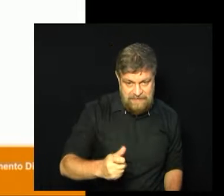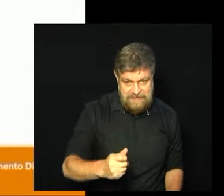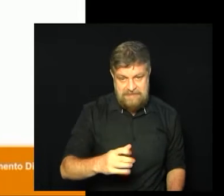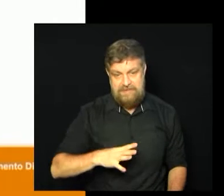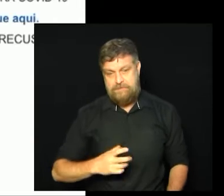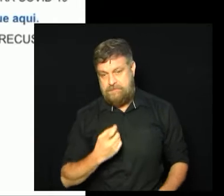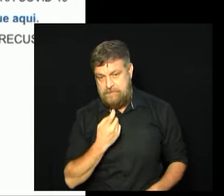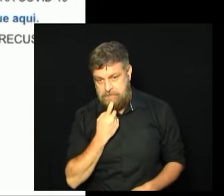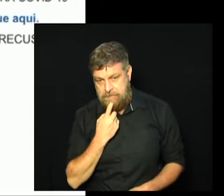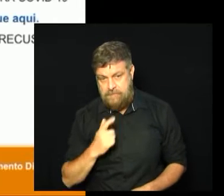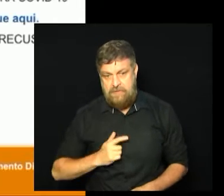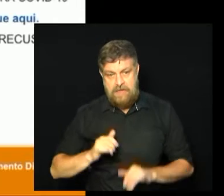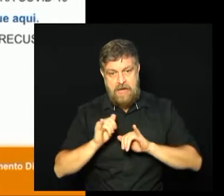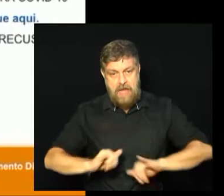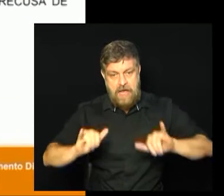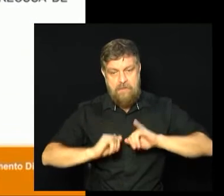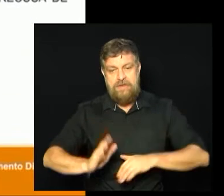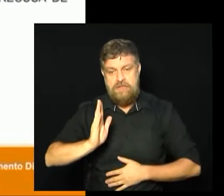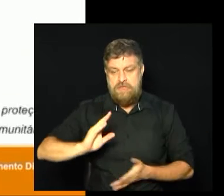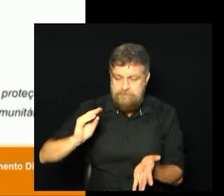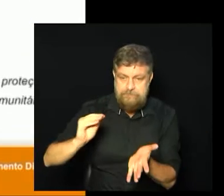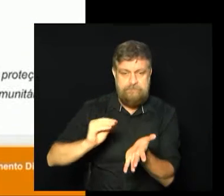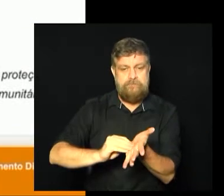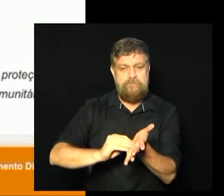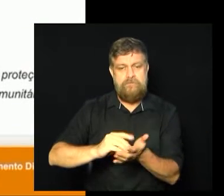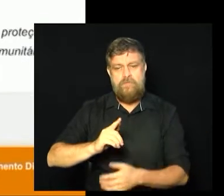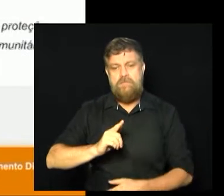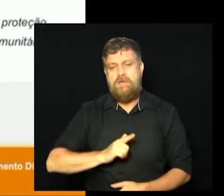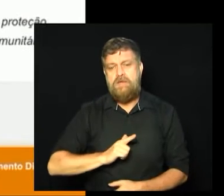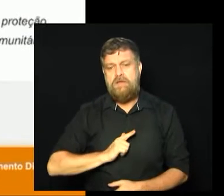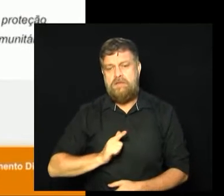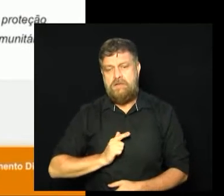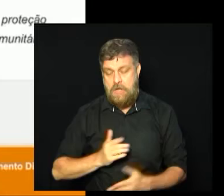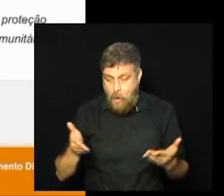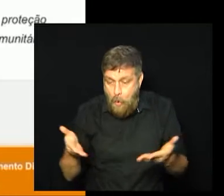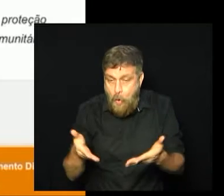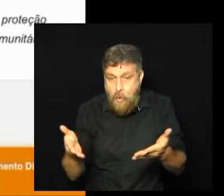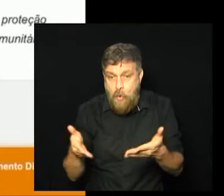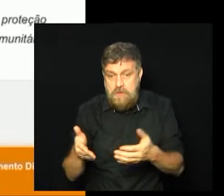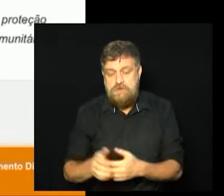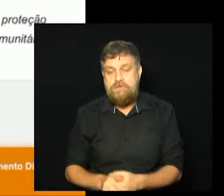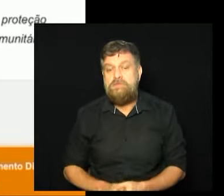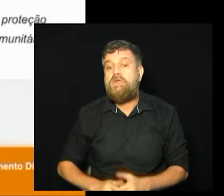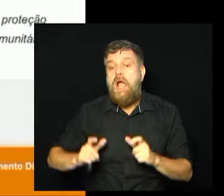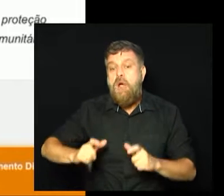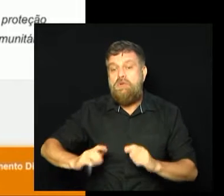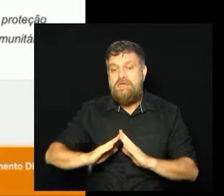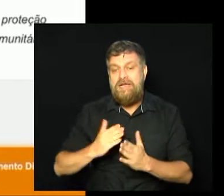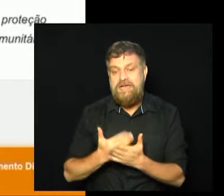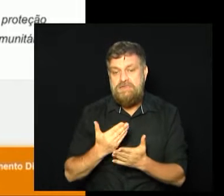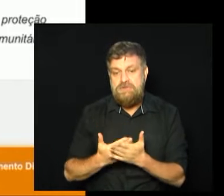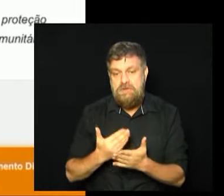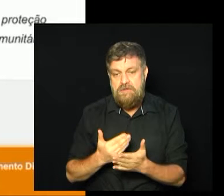vacina.campinas.sp.gov.br e essa campanha já está marcada aqui. A vacinação hoje é lá na Escola Estadual